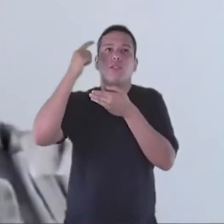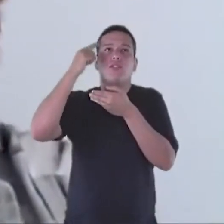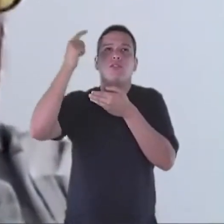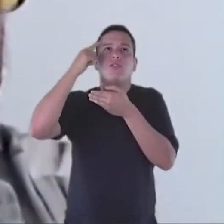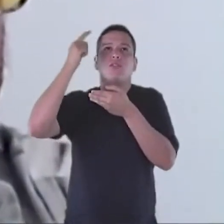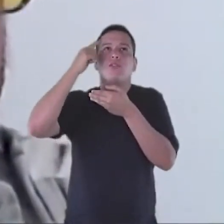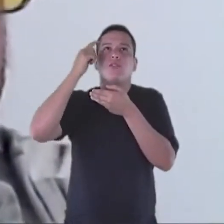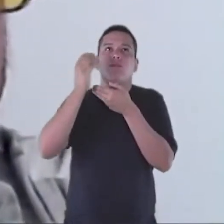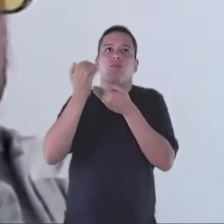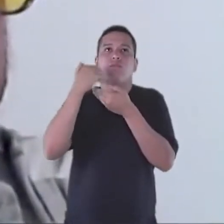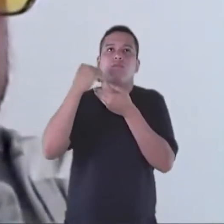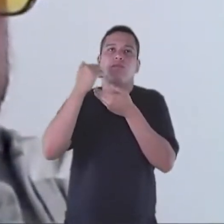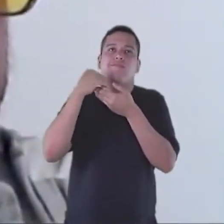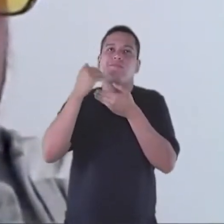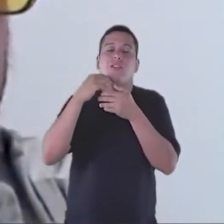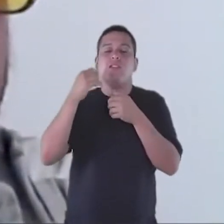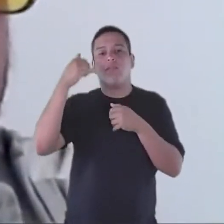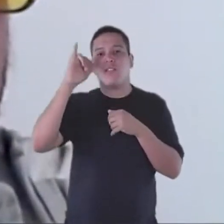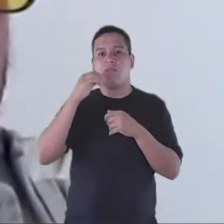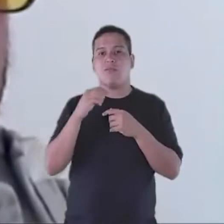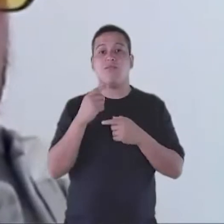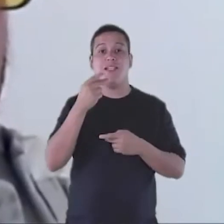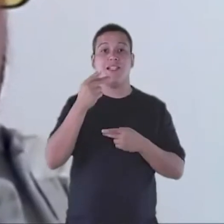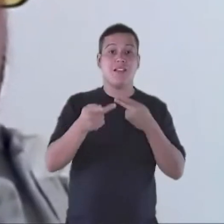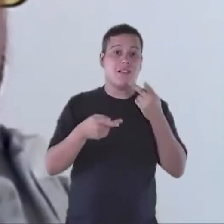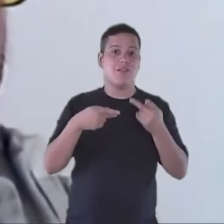Antes de escrever,